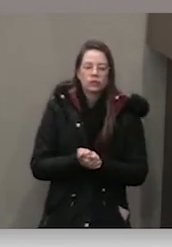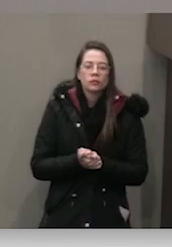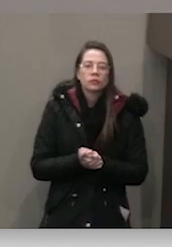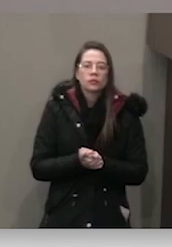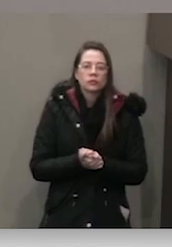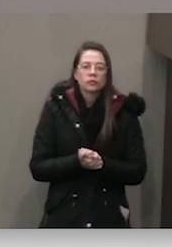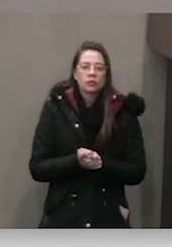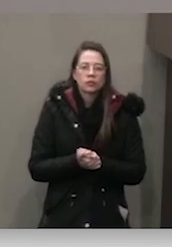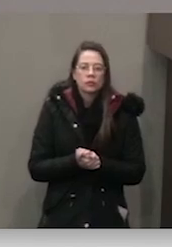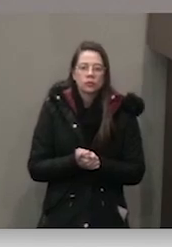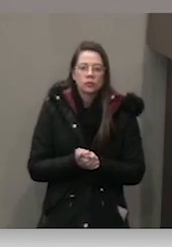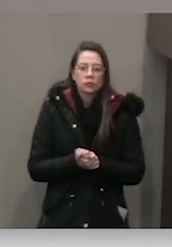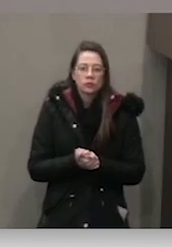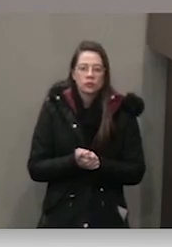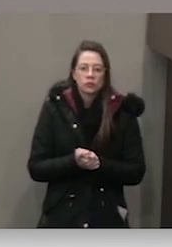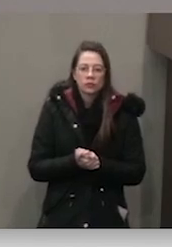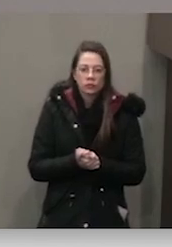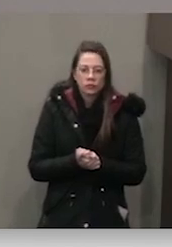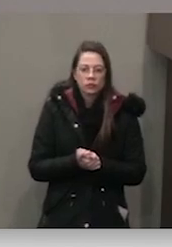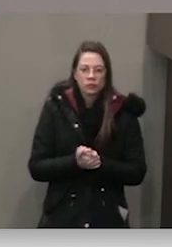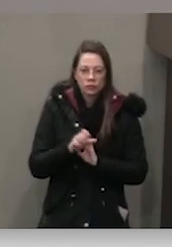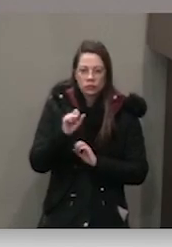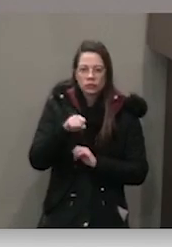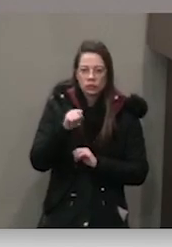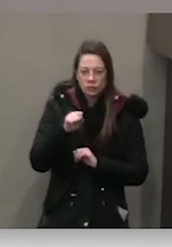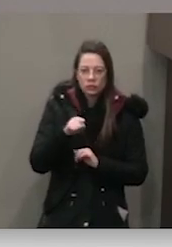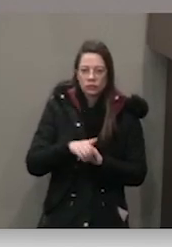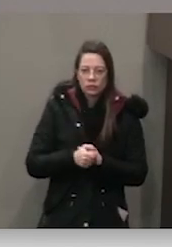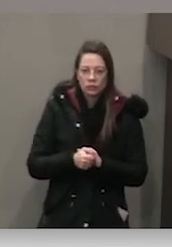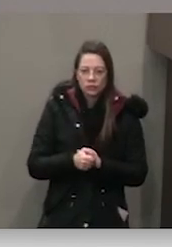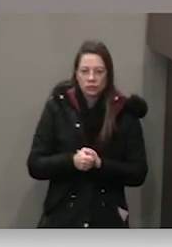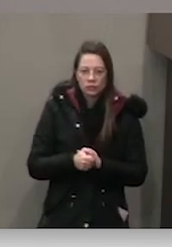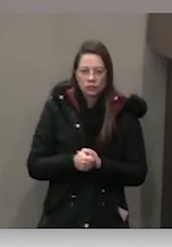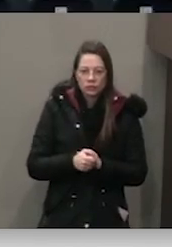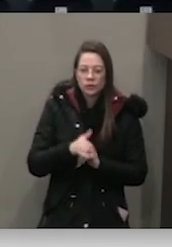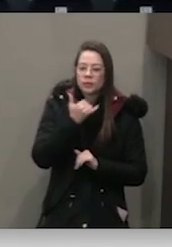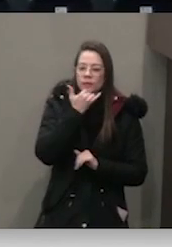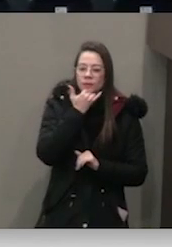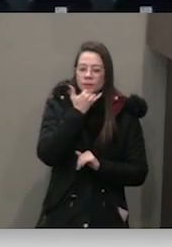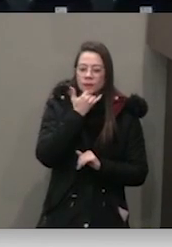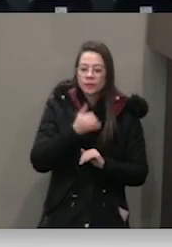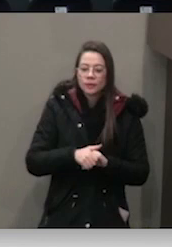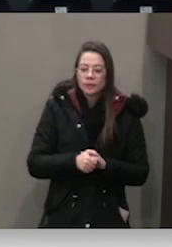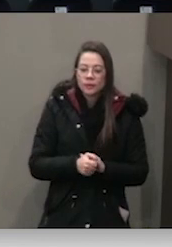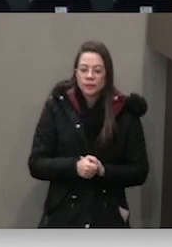gerais, seria isso, vereadora Eva. Ada, perdão.